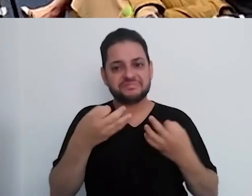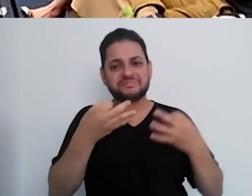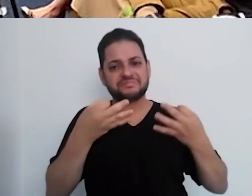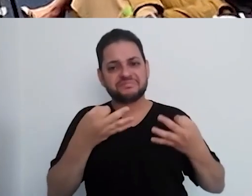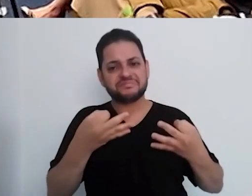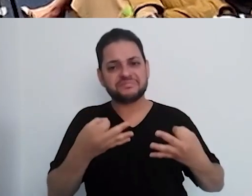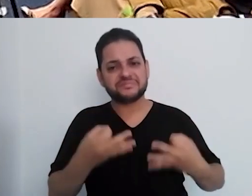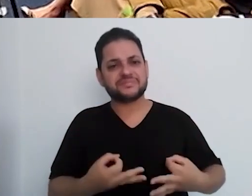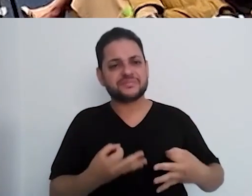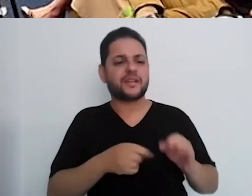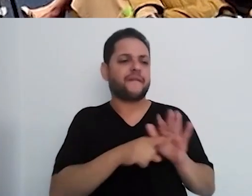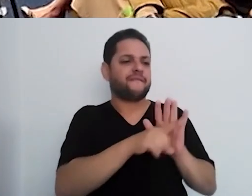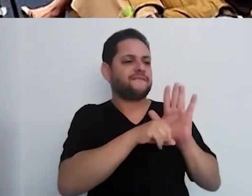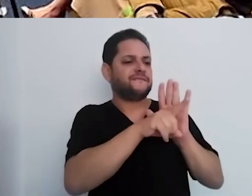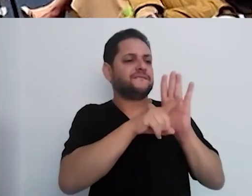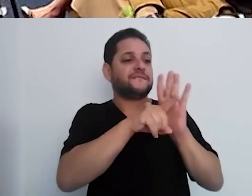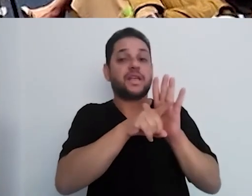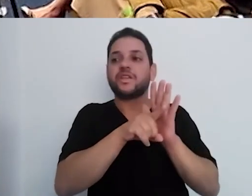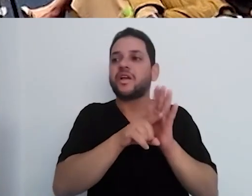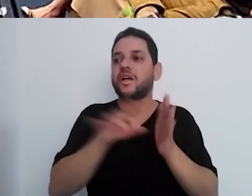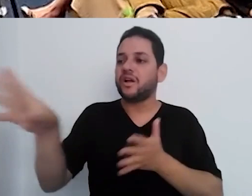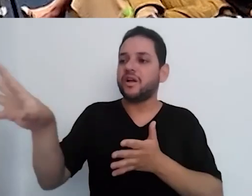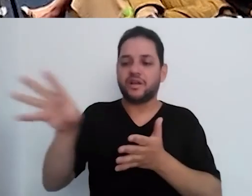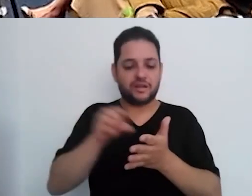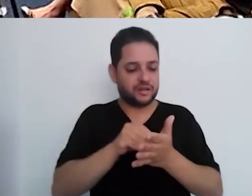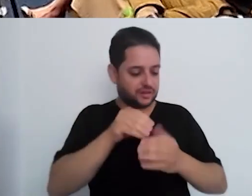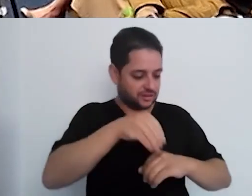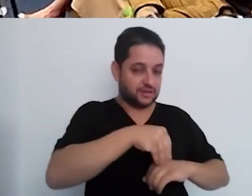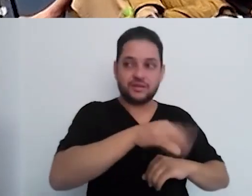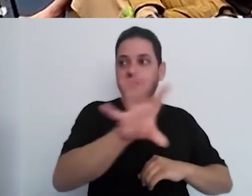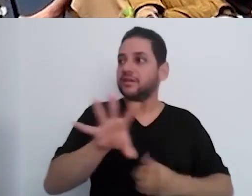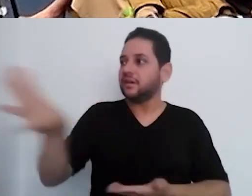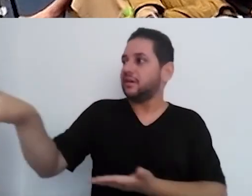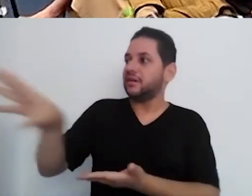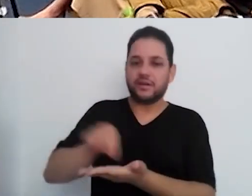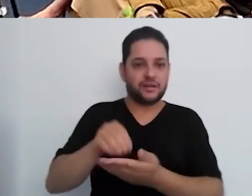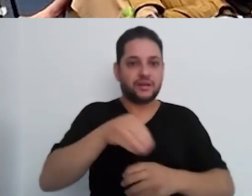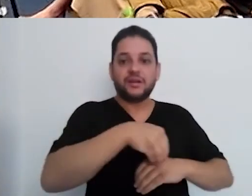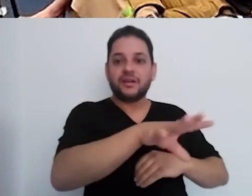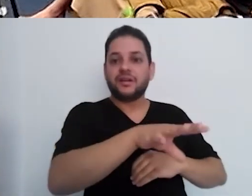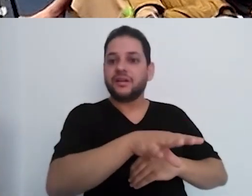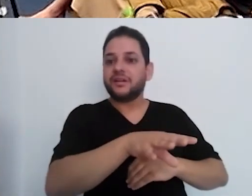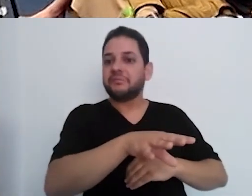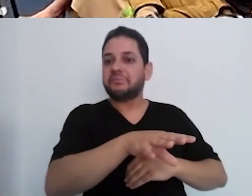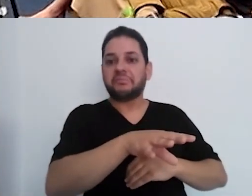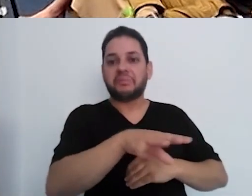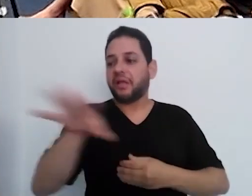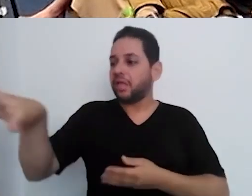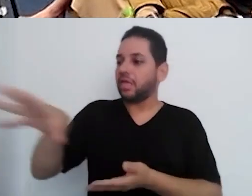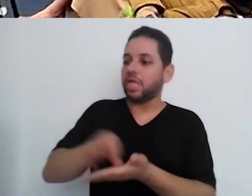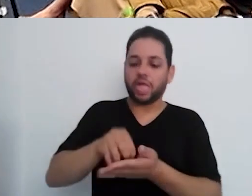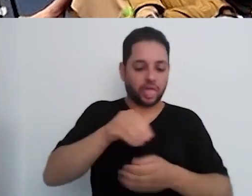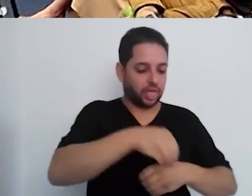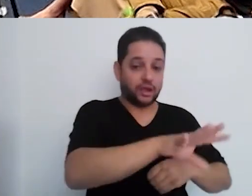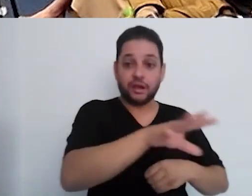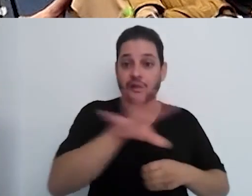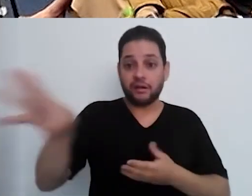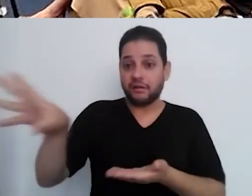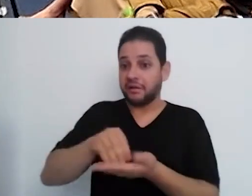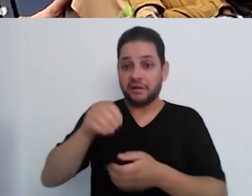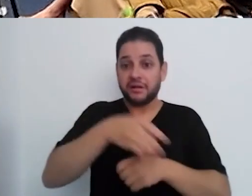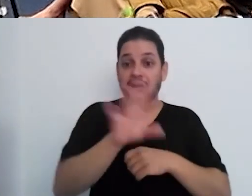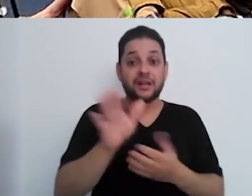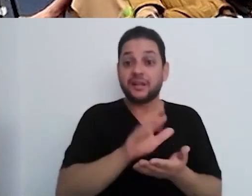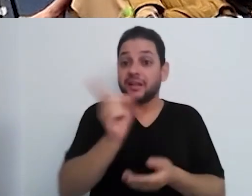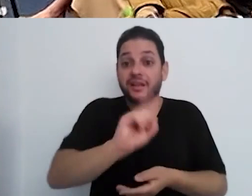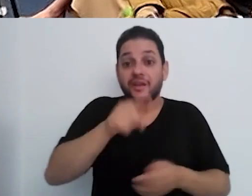realmente apurar e não reproduzir algo que seria fácil de reproduzir, porque as coisas não têm nada a ver, mas, assim, sabe,